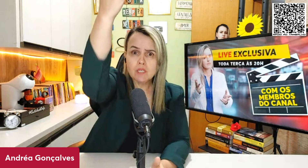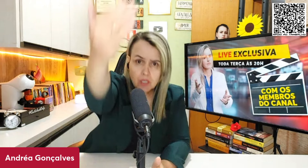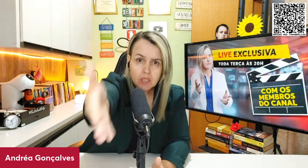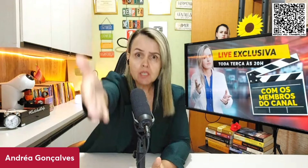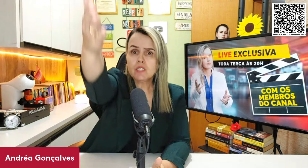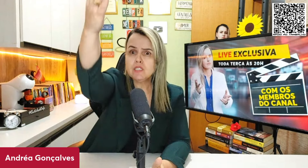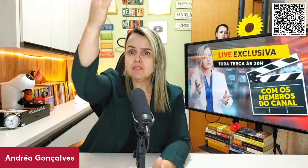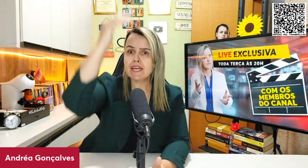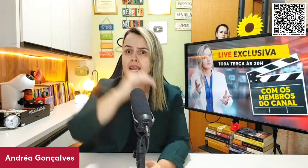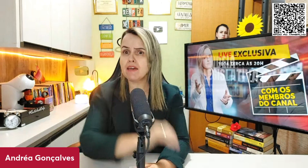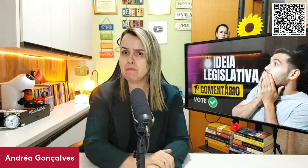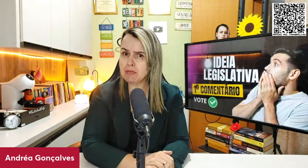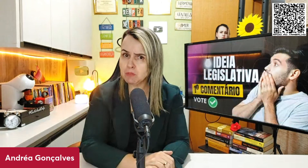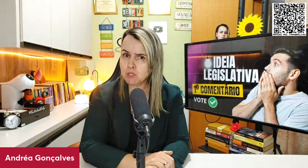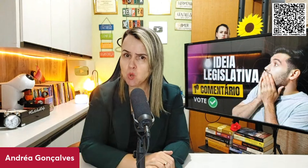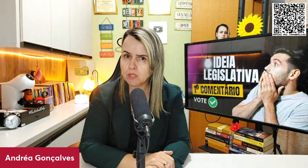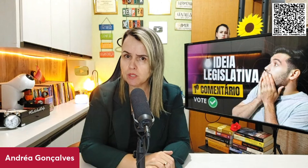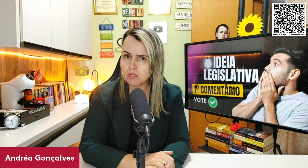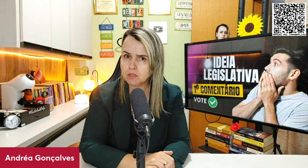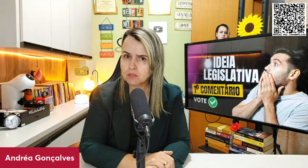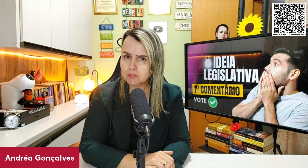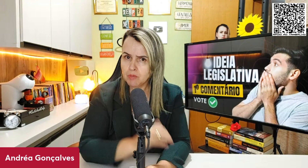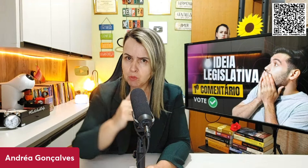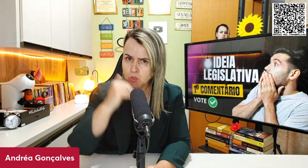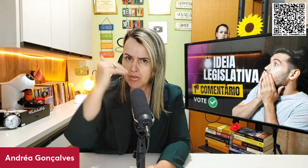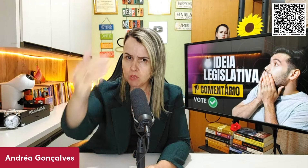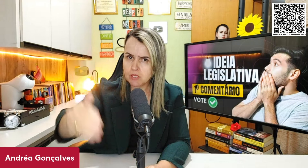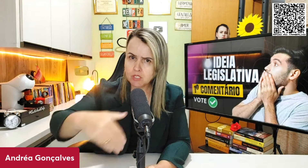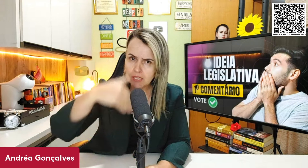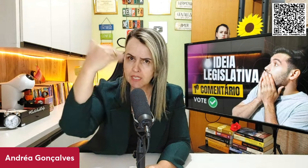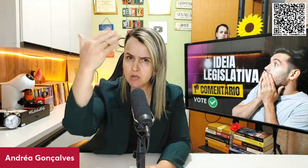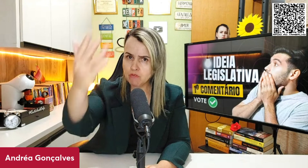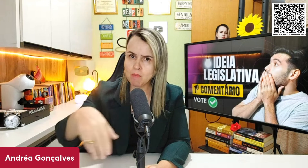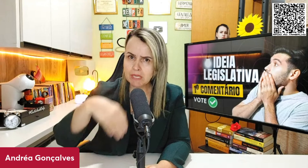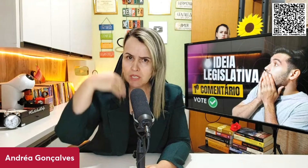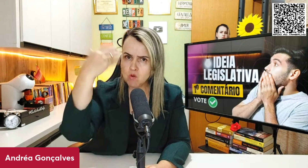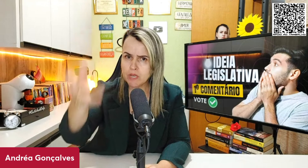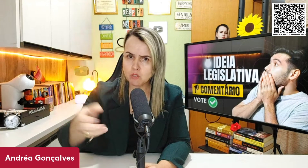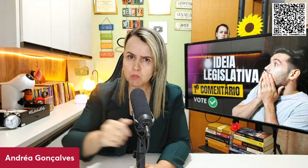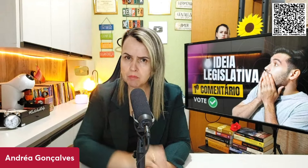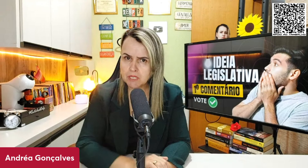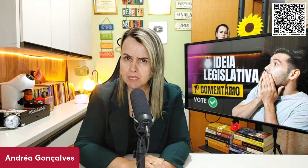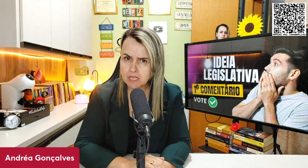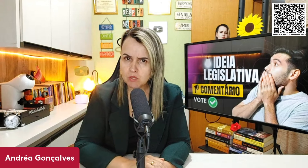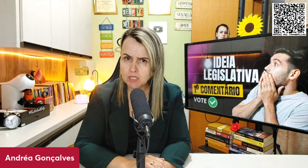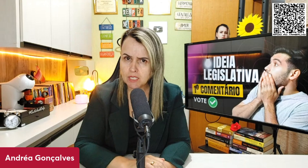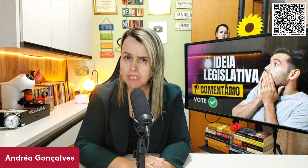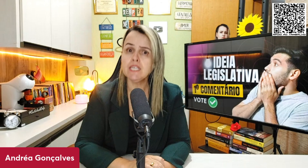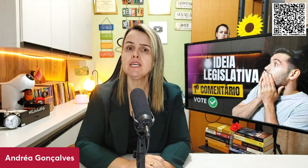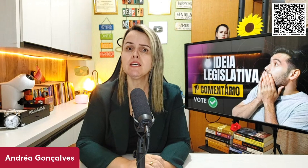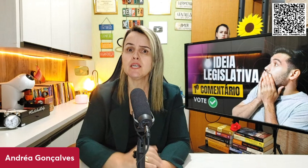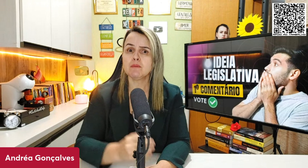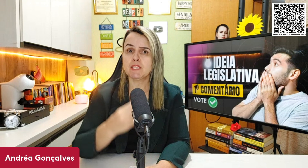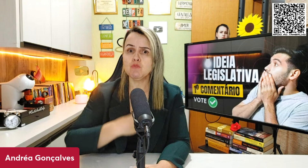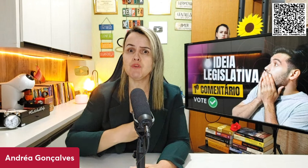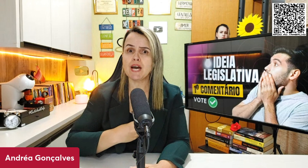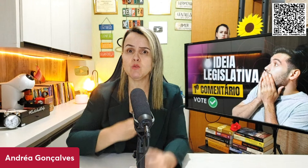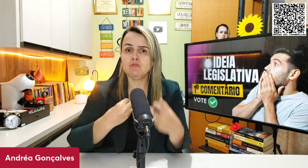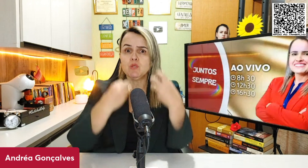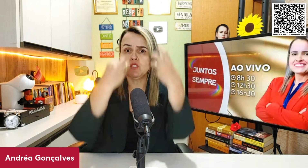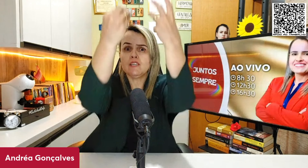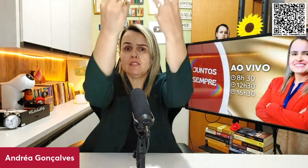YouTube entrega a Live para mais pessoas vamos buscar conscientização informação com responsabilização cidadania mas